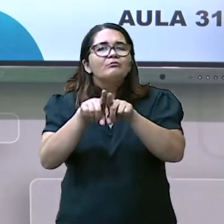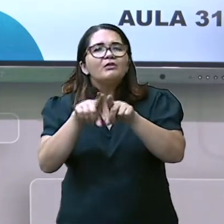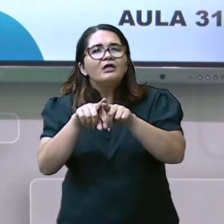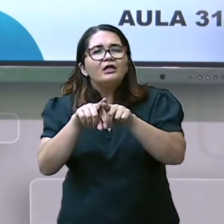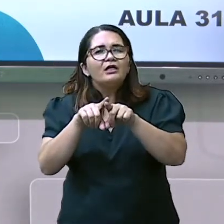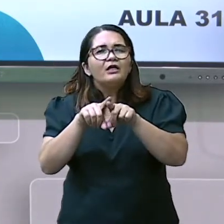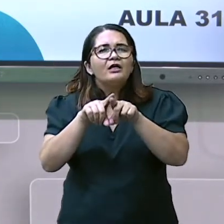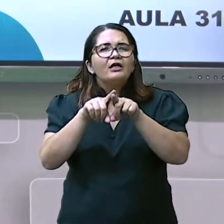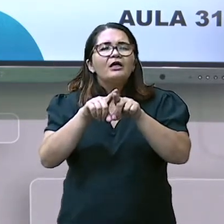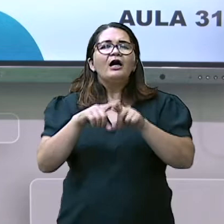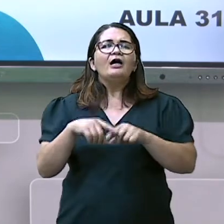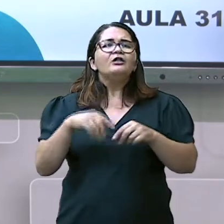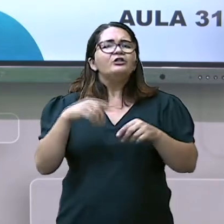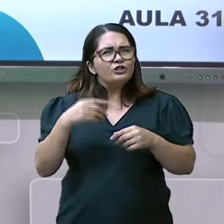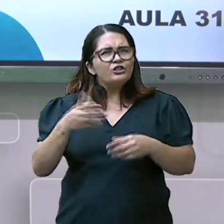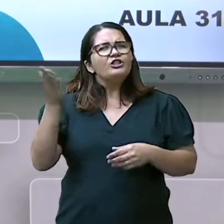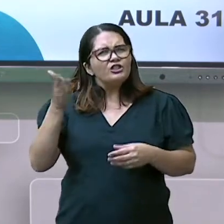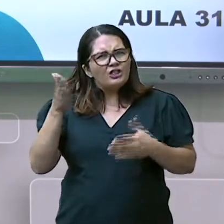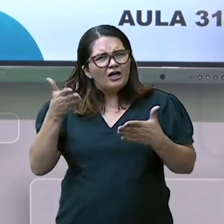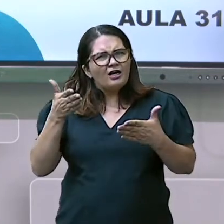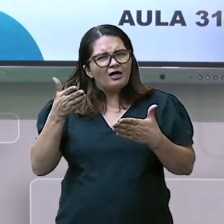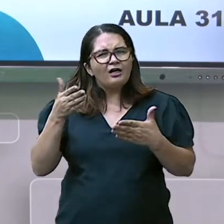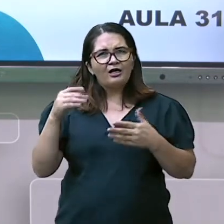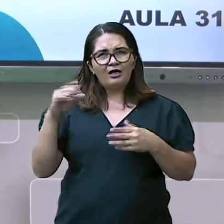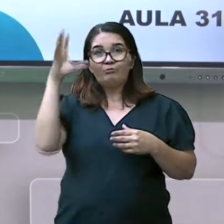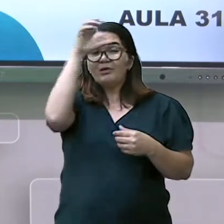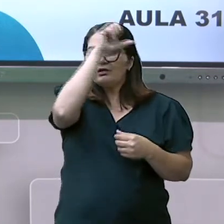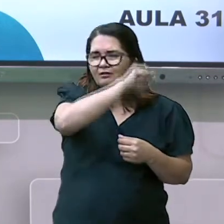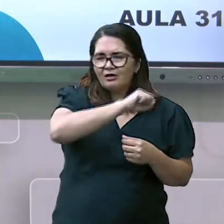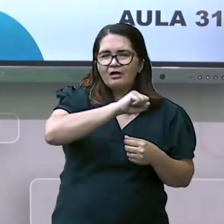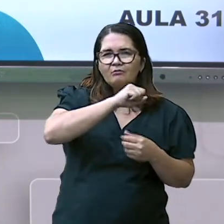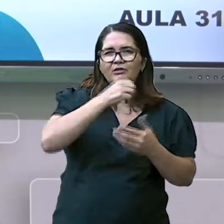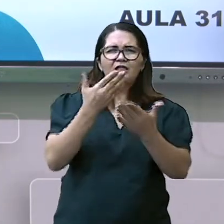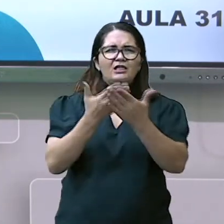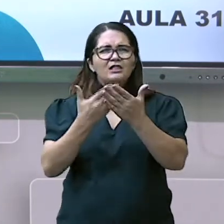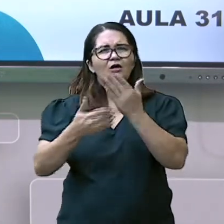os grupos eram nômades. E aí,